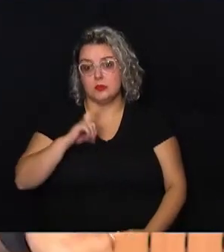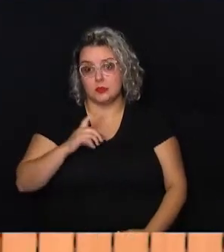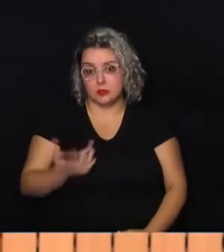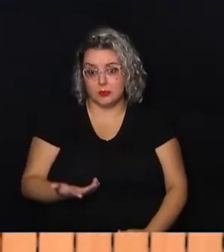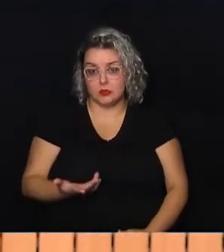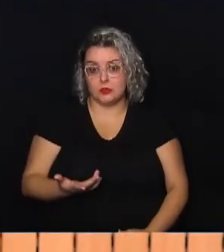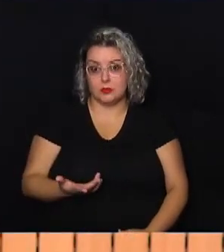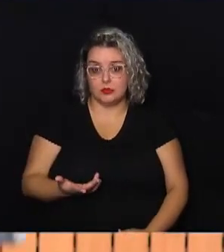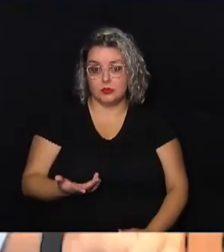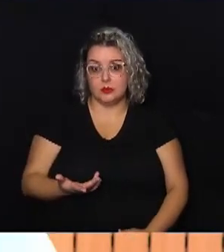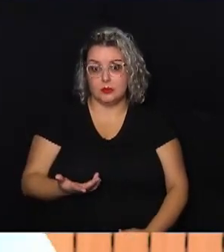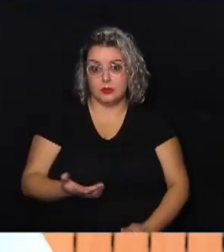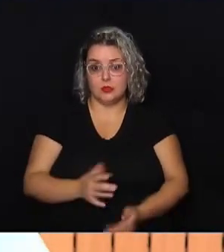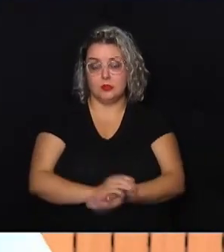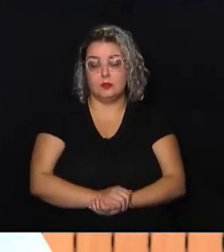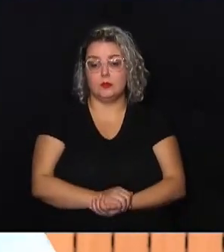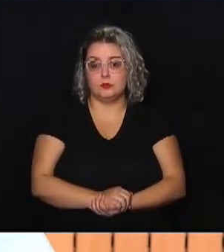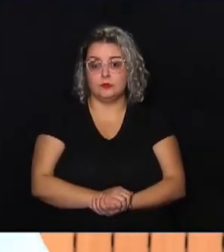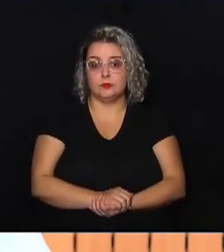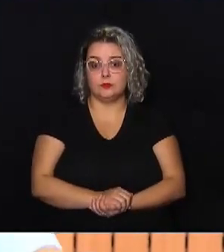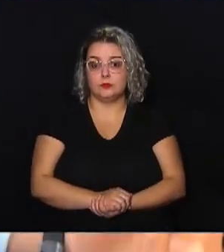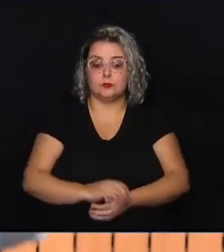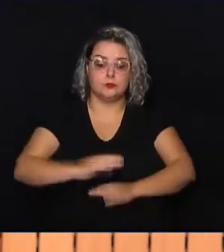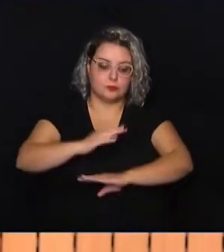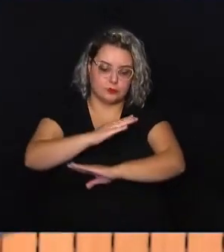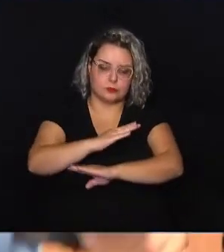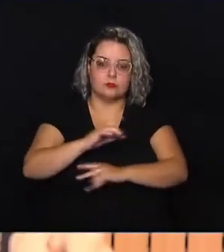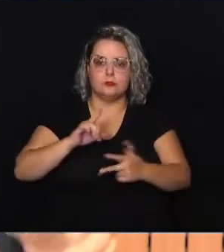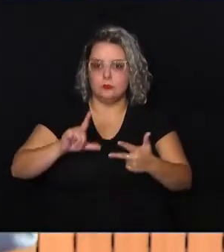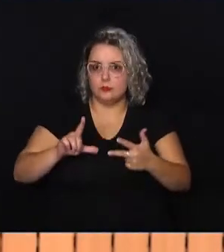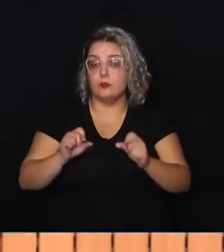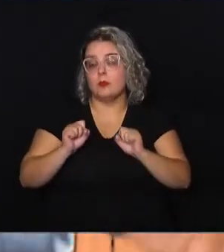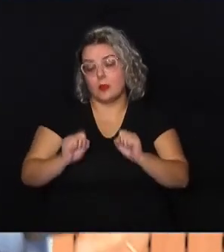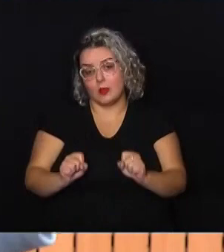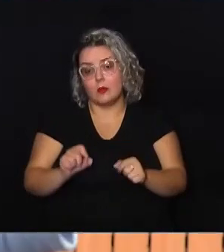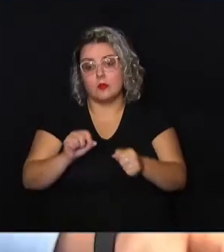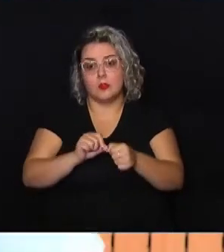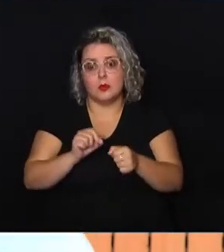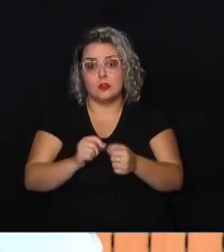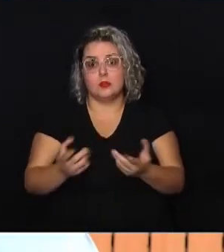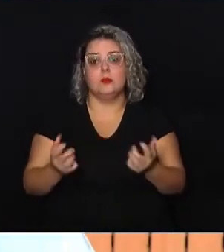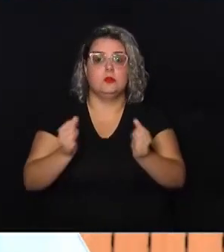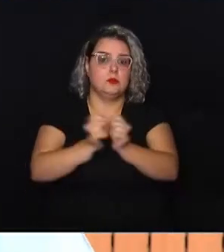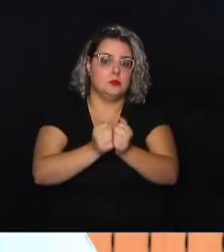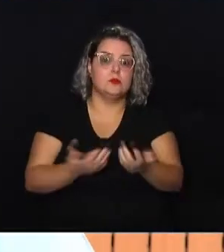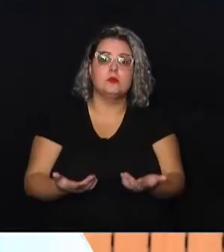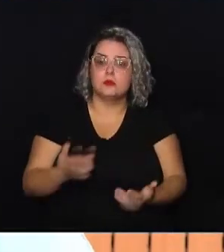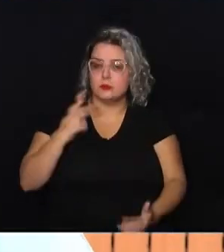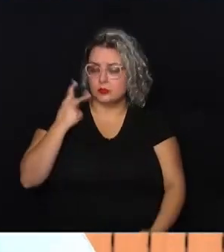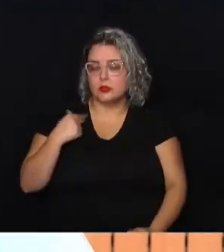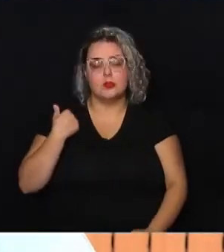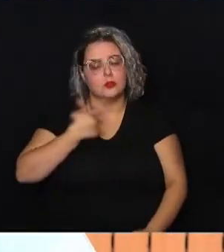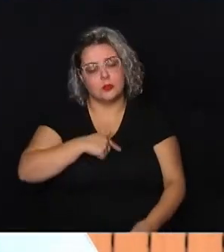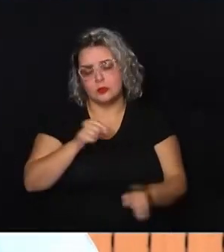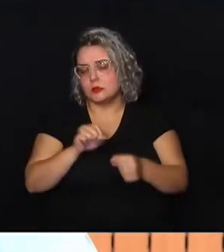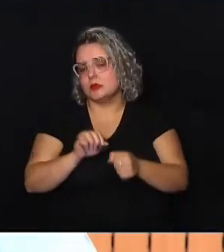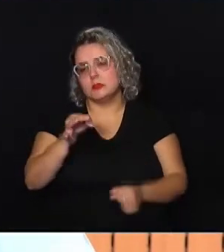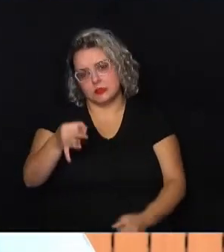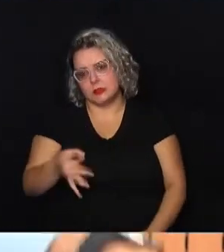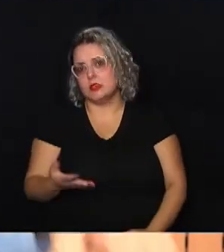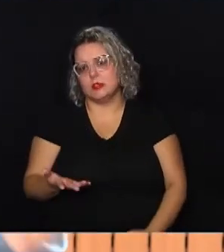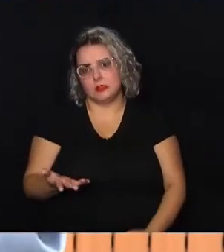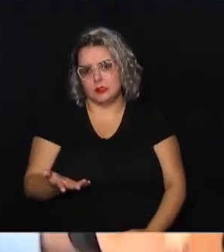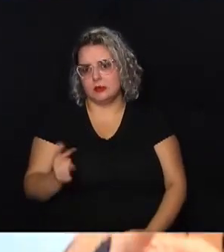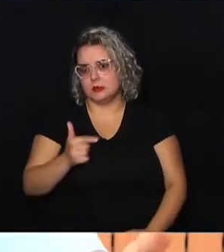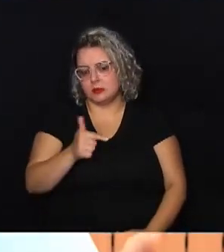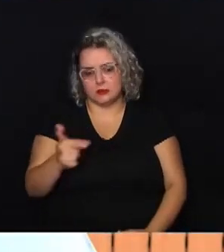né, dessa Casa Legislativa algo que a gente possa fazer conjuntamente, os vereadores, nós iremos fazer sem sombra